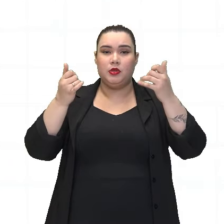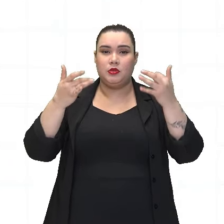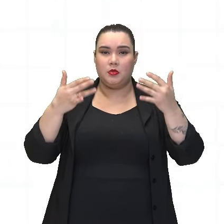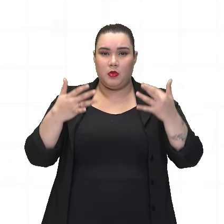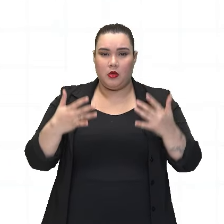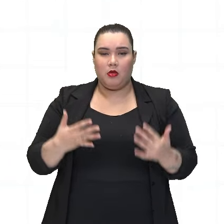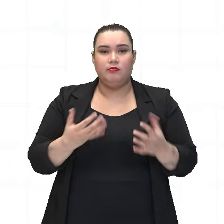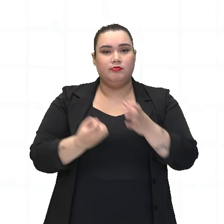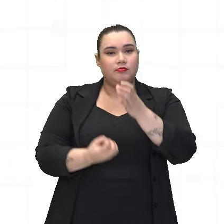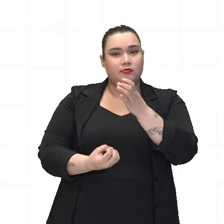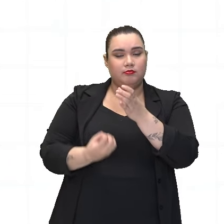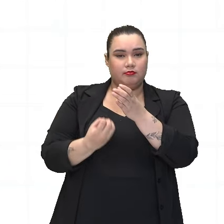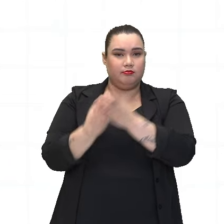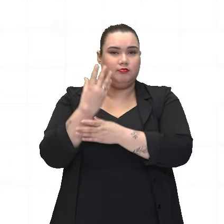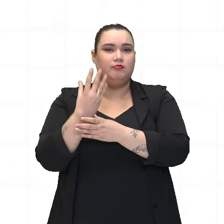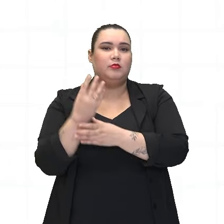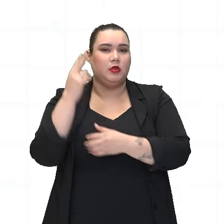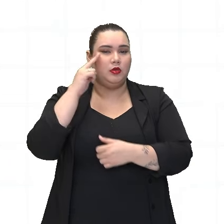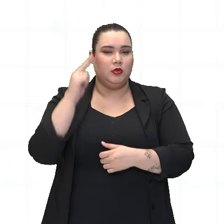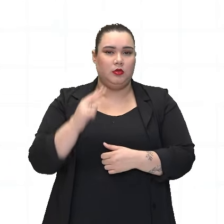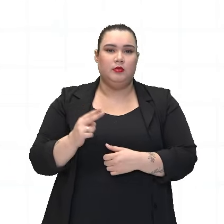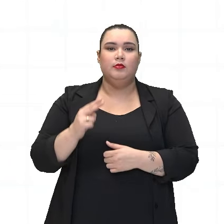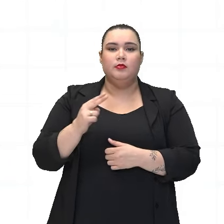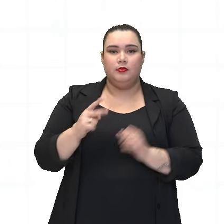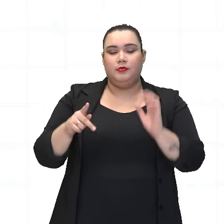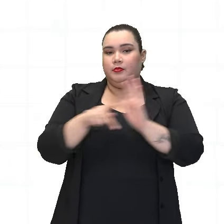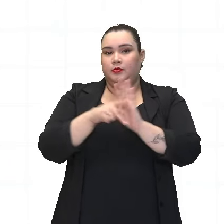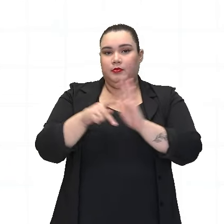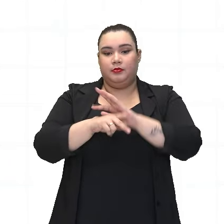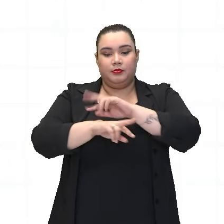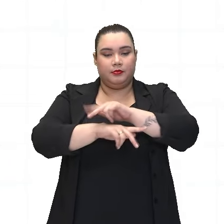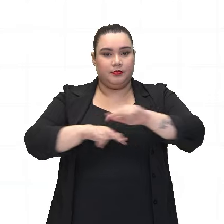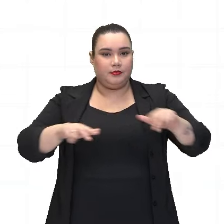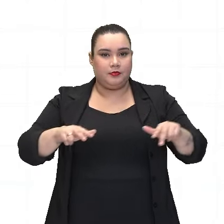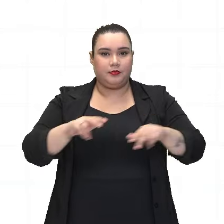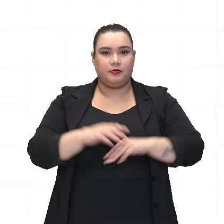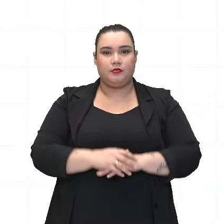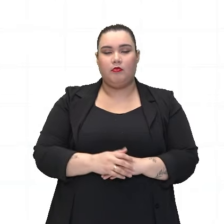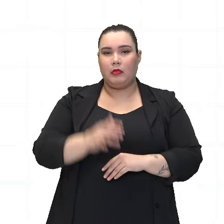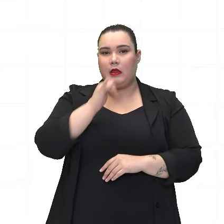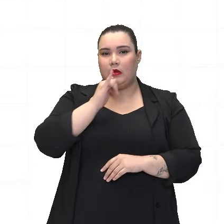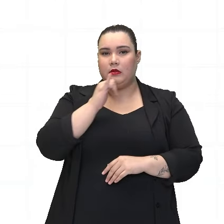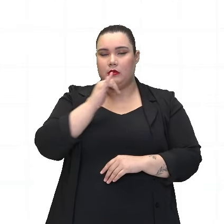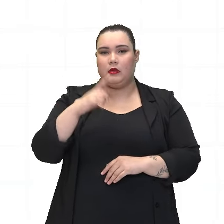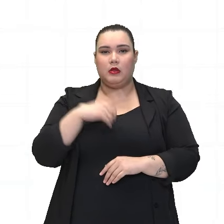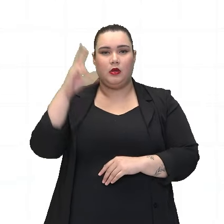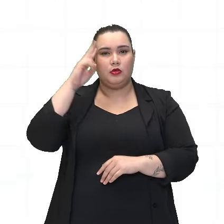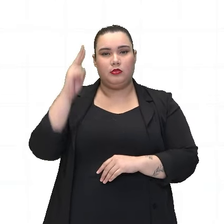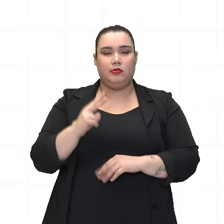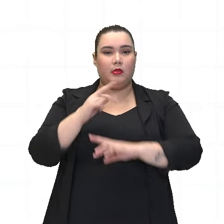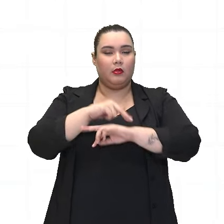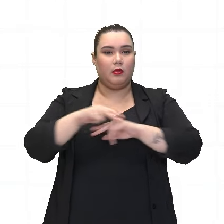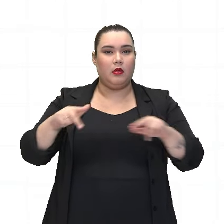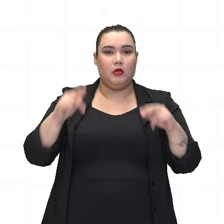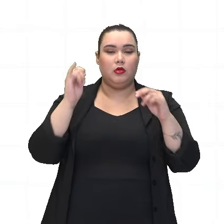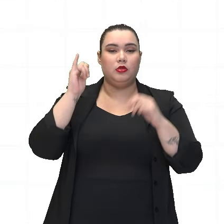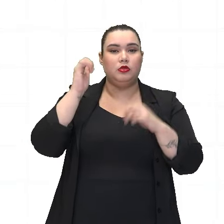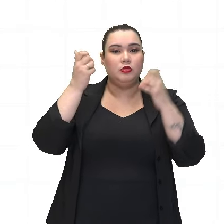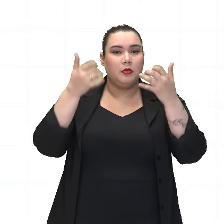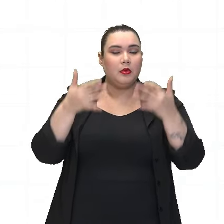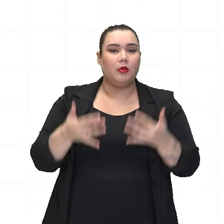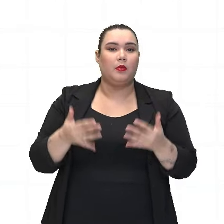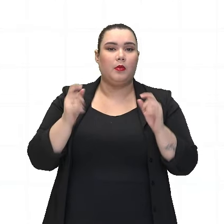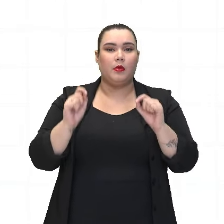as origens de elementos, de coisas diferentes. Como, por exemplo, nós temos diversas histórias que contam, que são mitos que